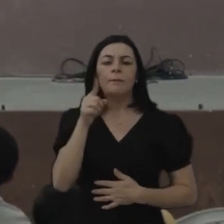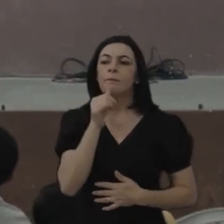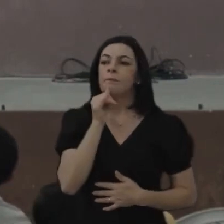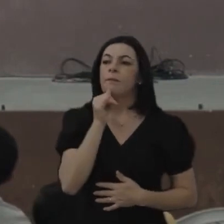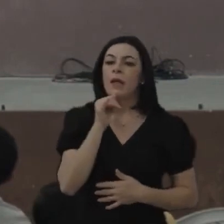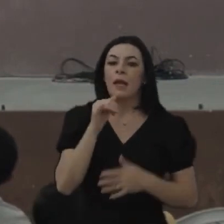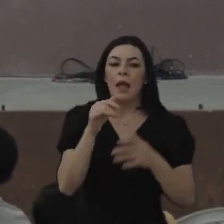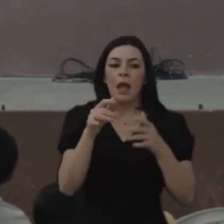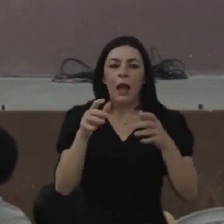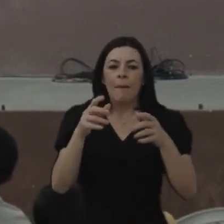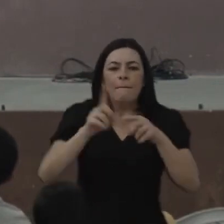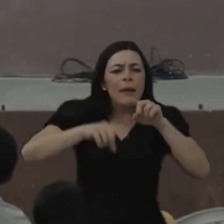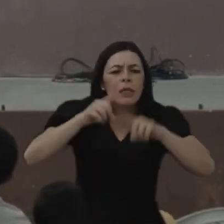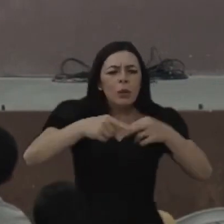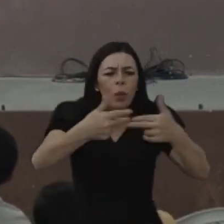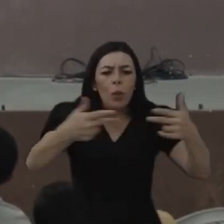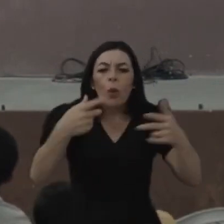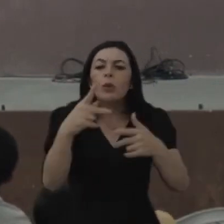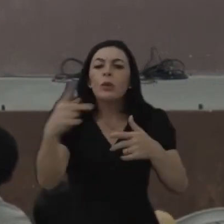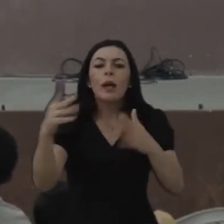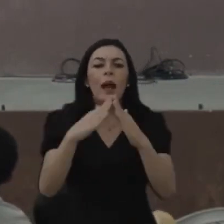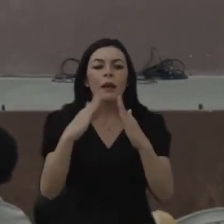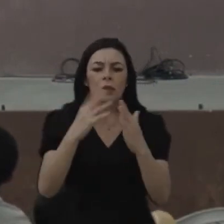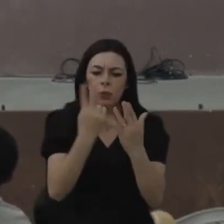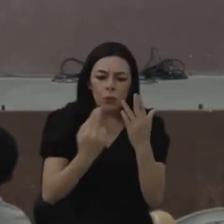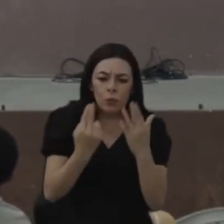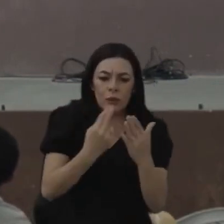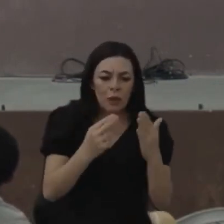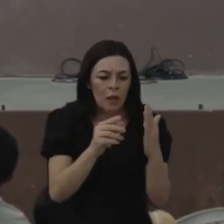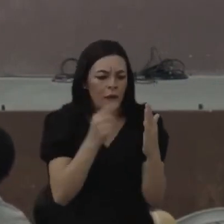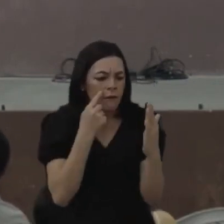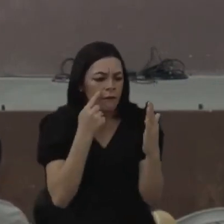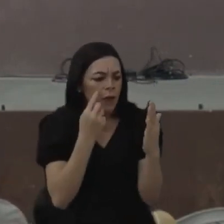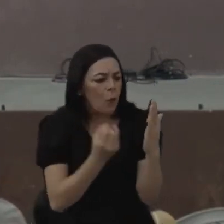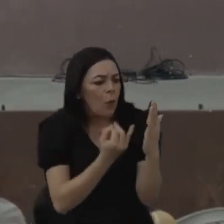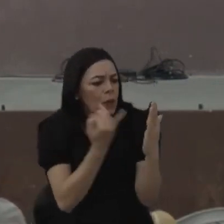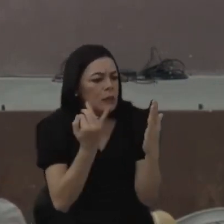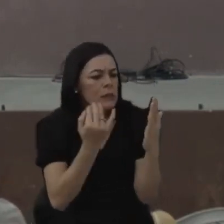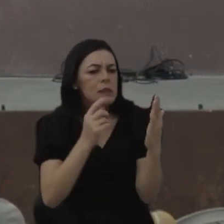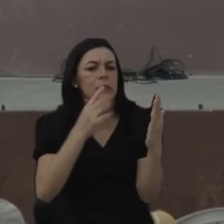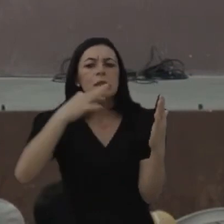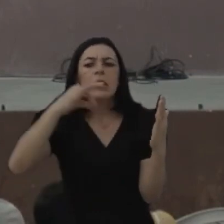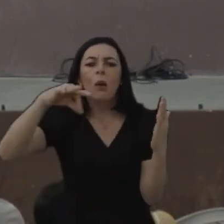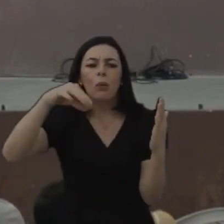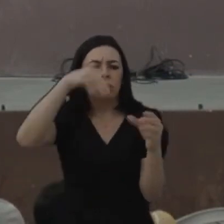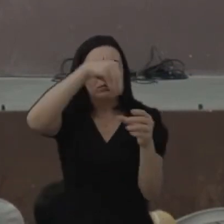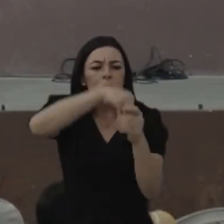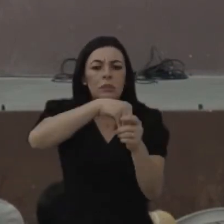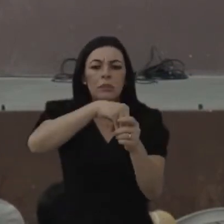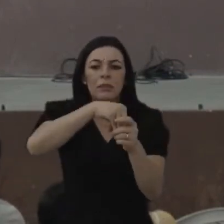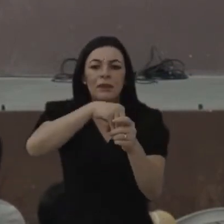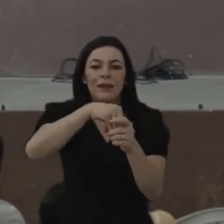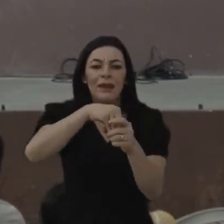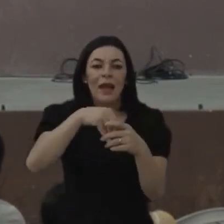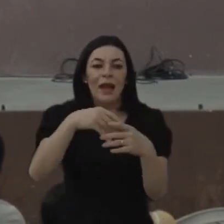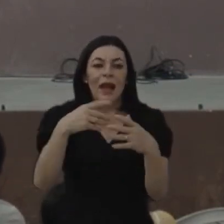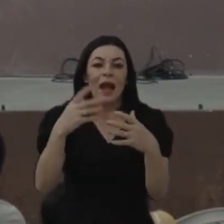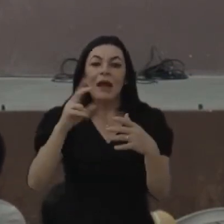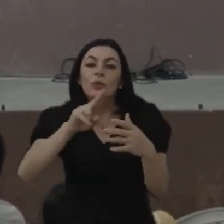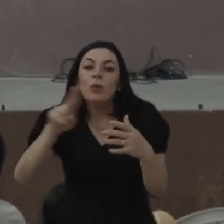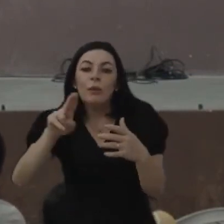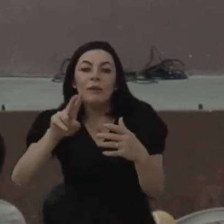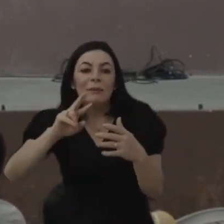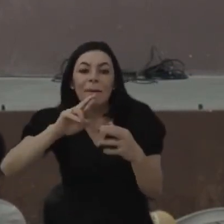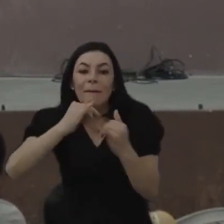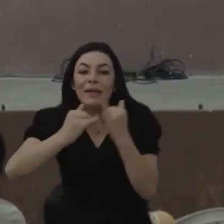as embalagens dos produtos que você consome e dar uma olhadinha na quantidade de sal contido. E muitas vezes esse sal está com outros nomes,